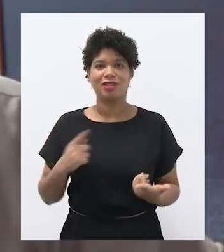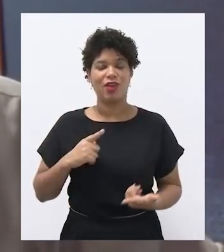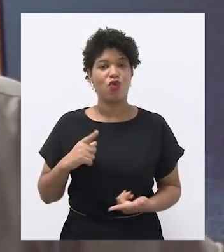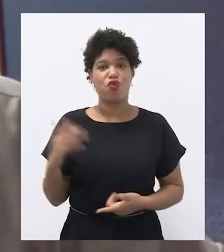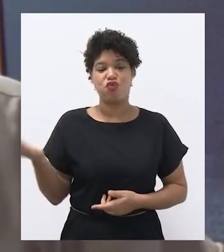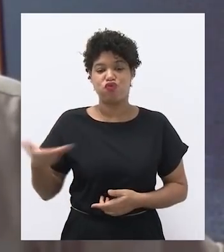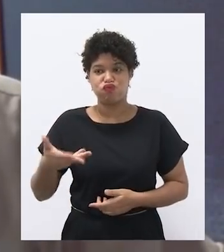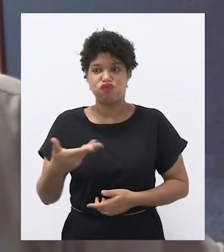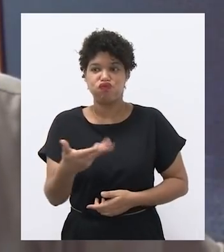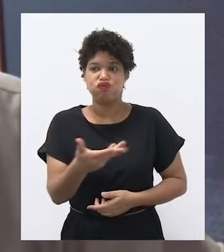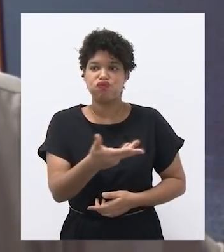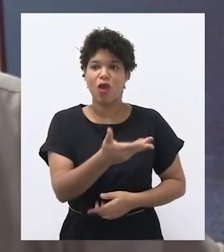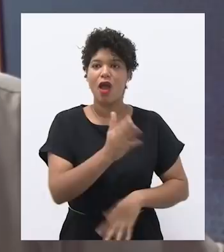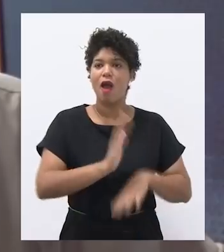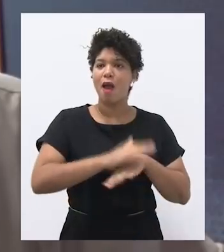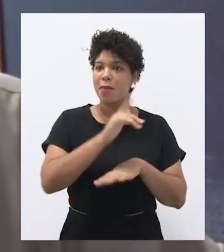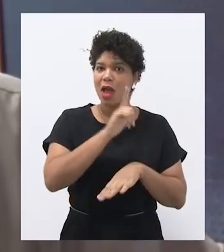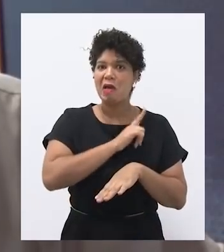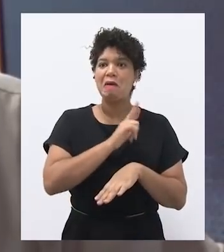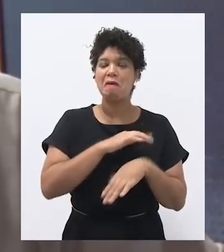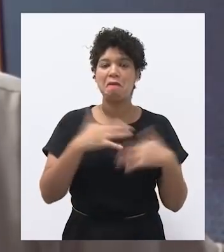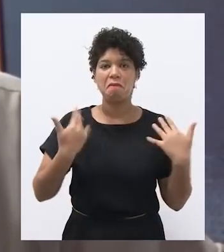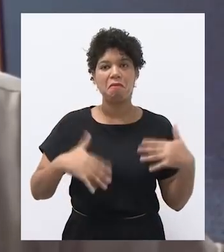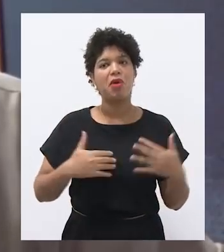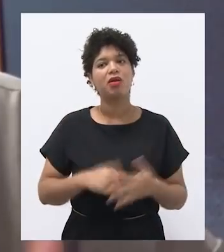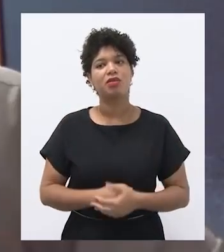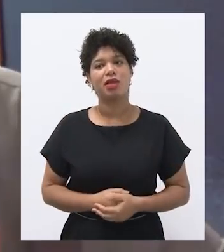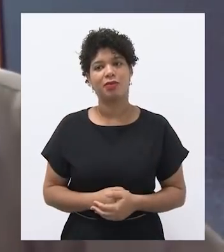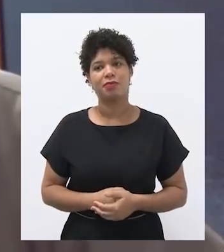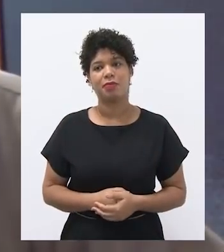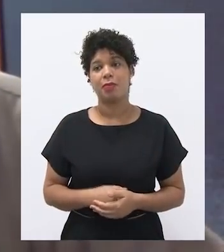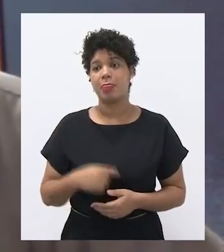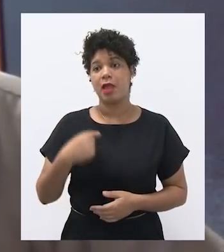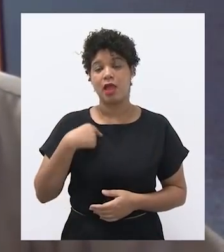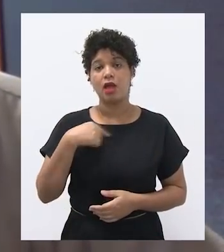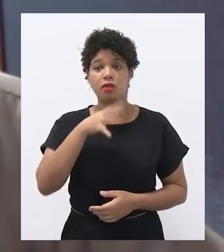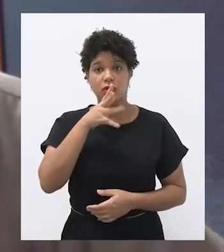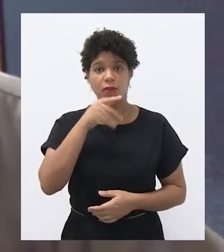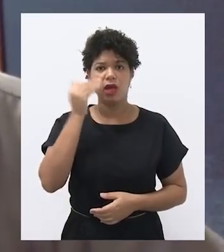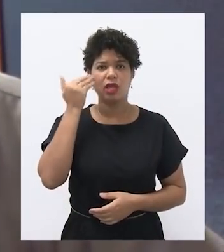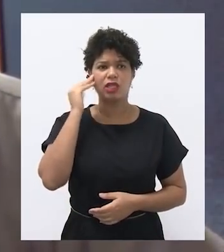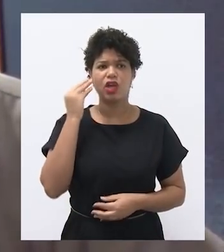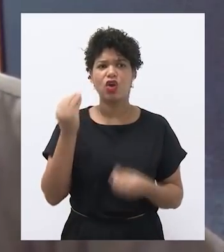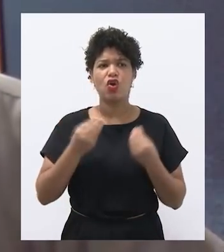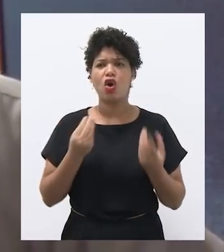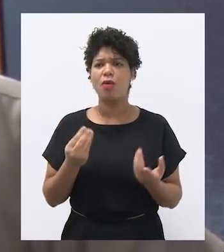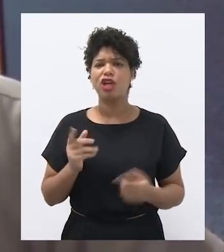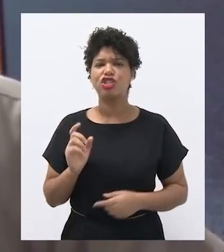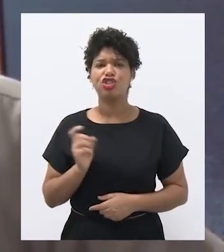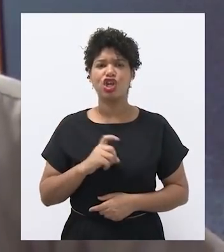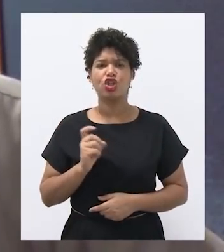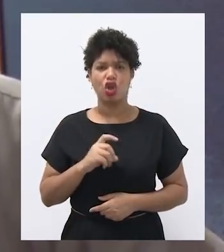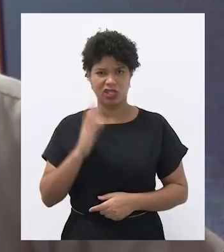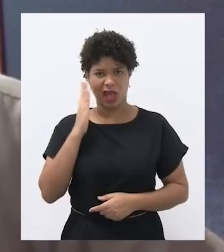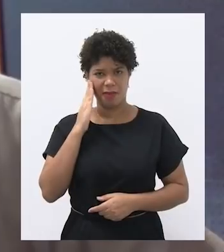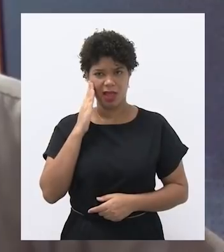ágil. Então, quando a gente tiver... Eu, por exemplo, demorei muito para entender como o TikTok funciona.